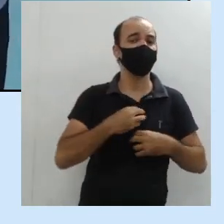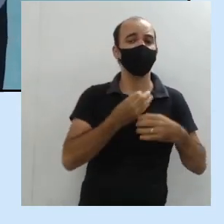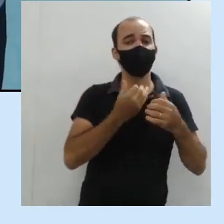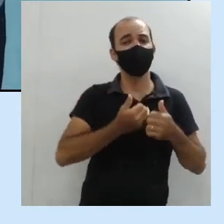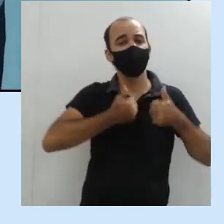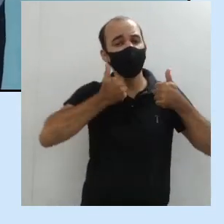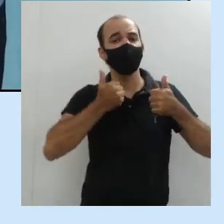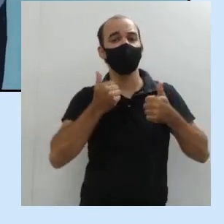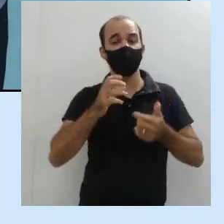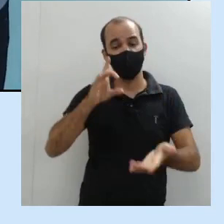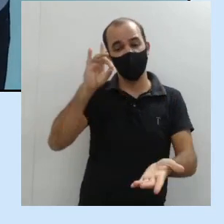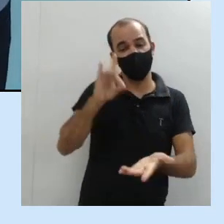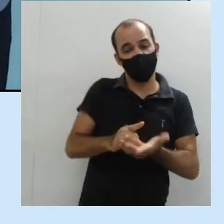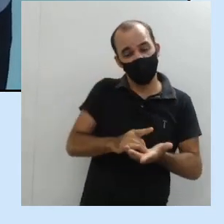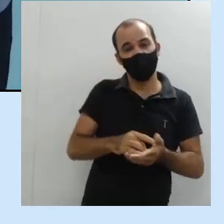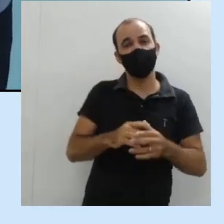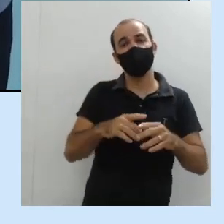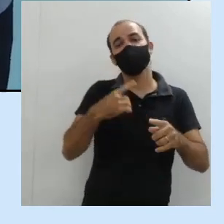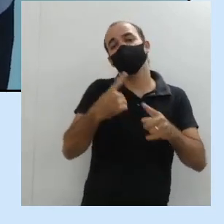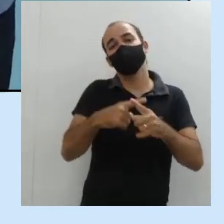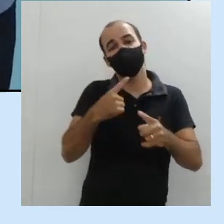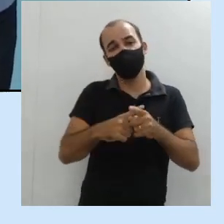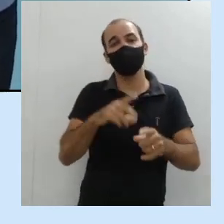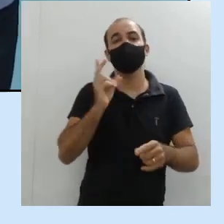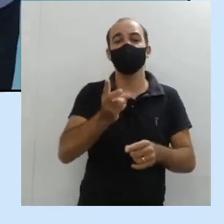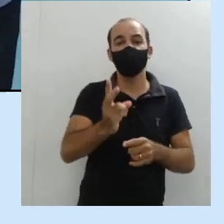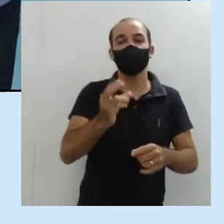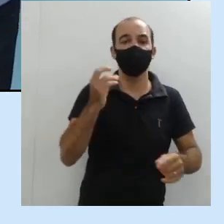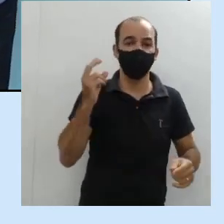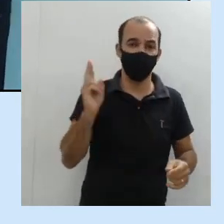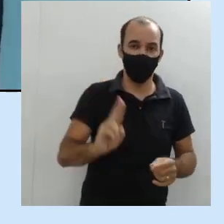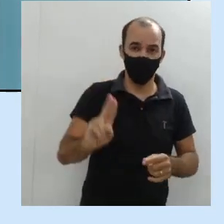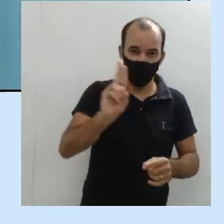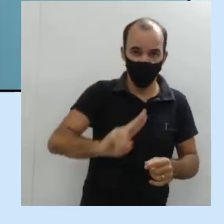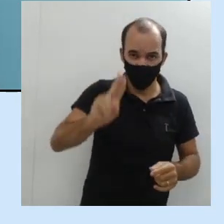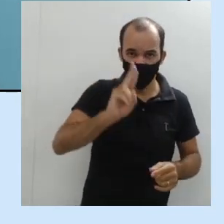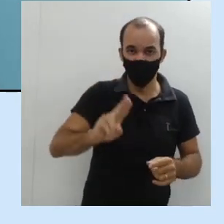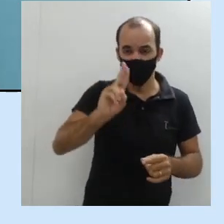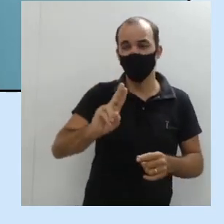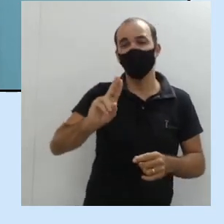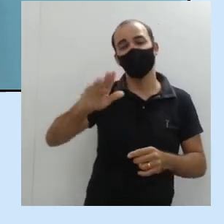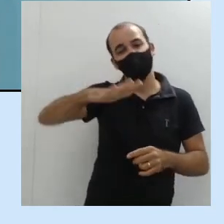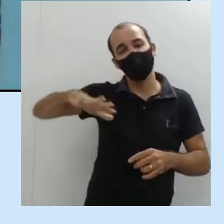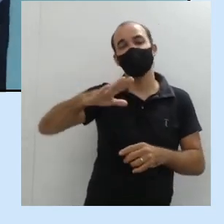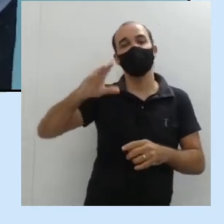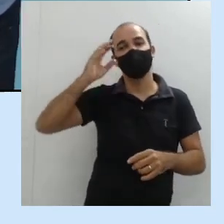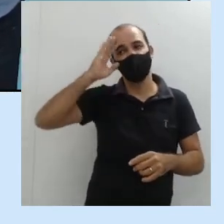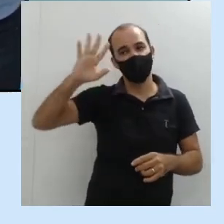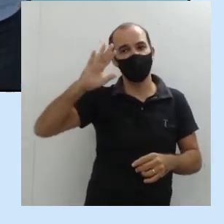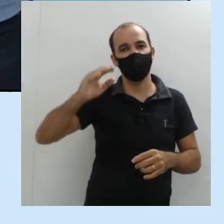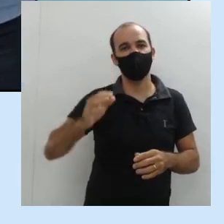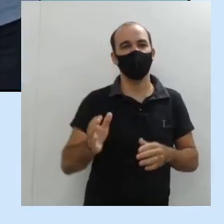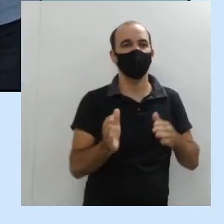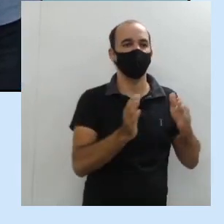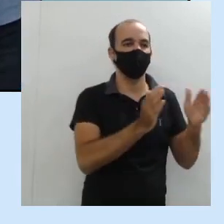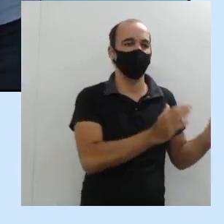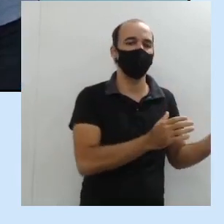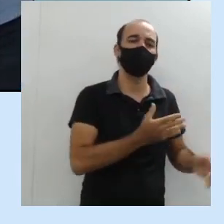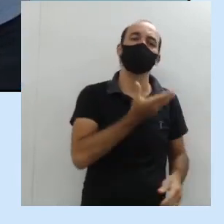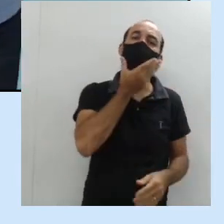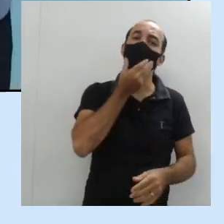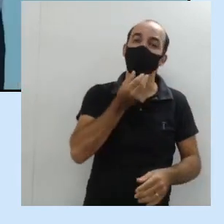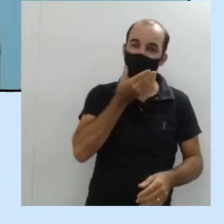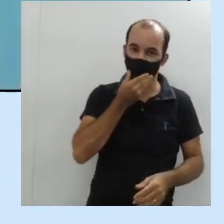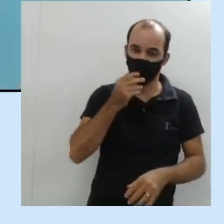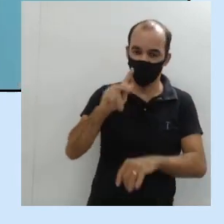Por quê? Do porquê, ok? Um certo filósofo alemão disse que fazer filosofia, olha